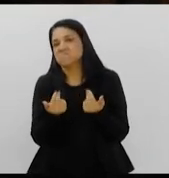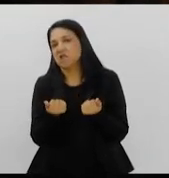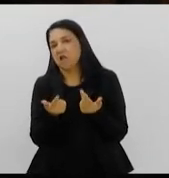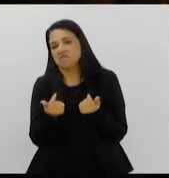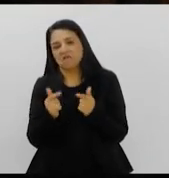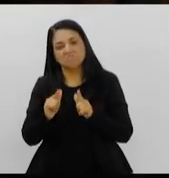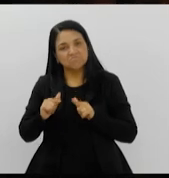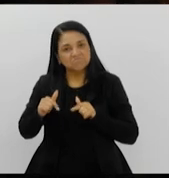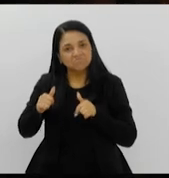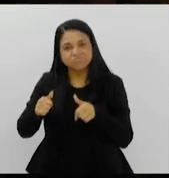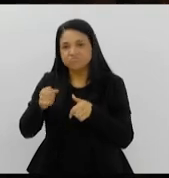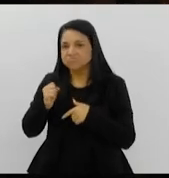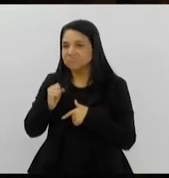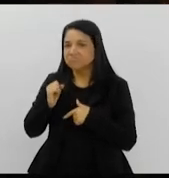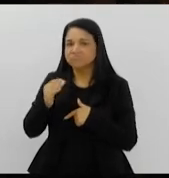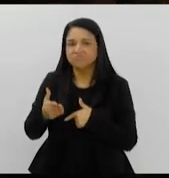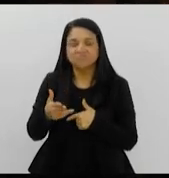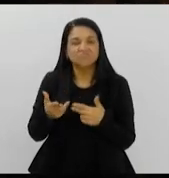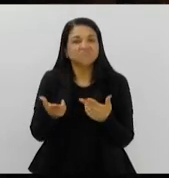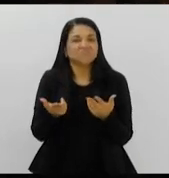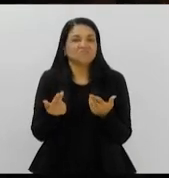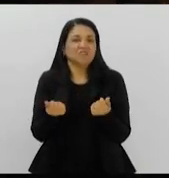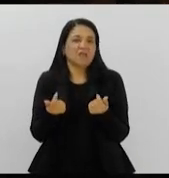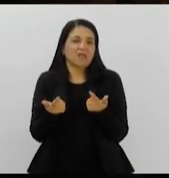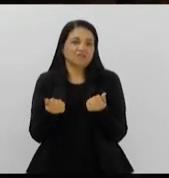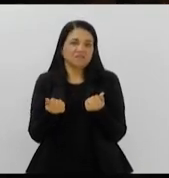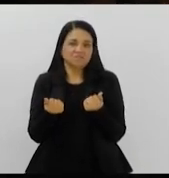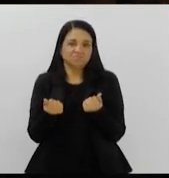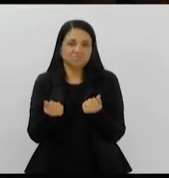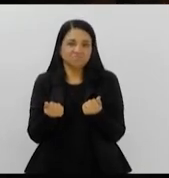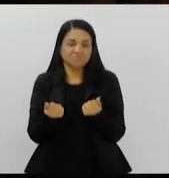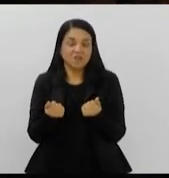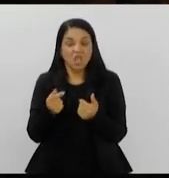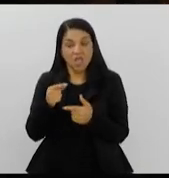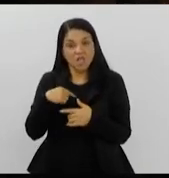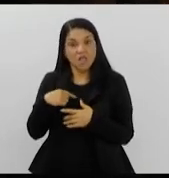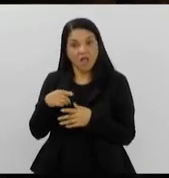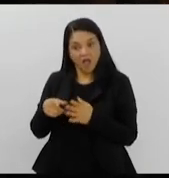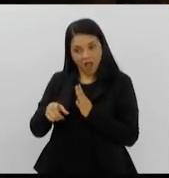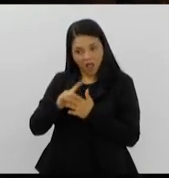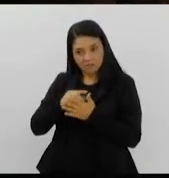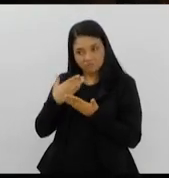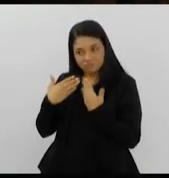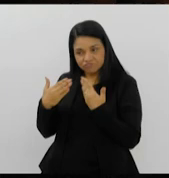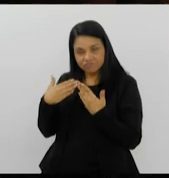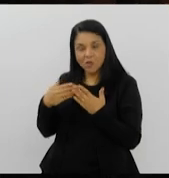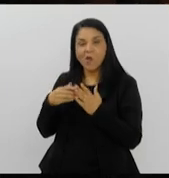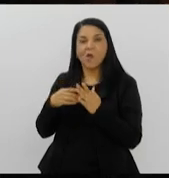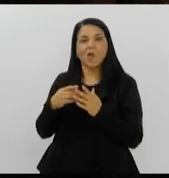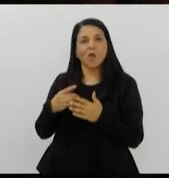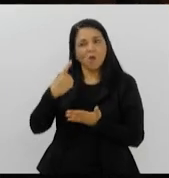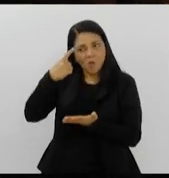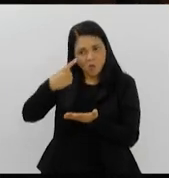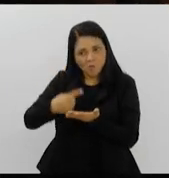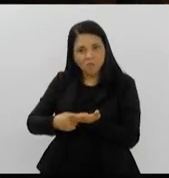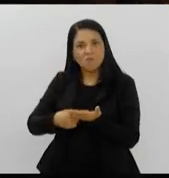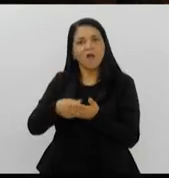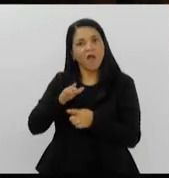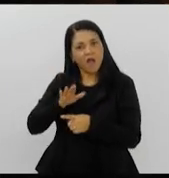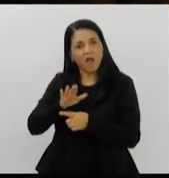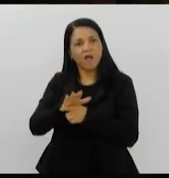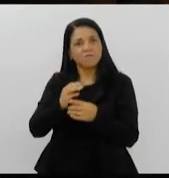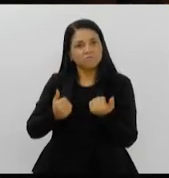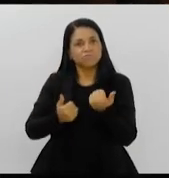tomada, se comprometeram a dar um suporte para a população que já estava ali num